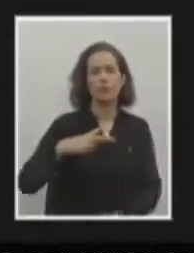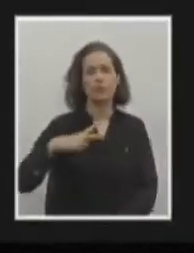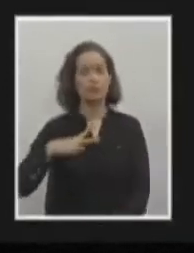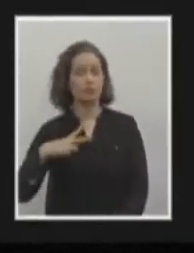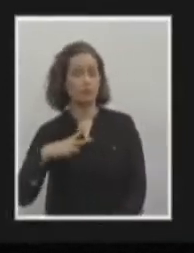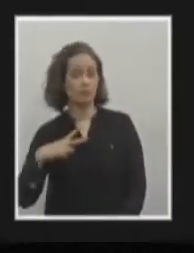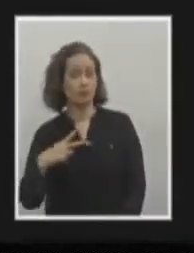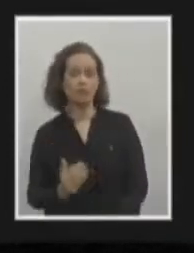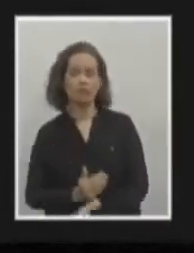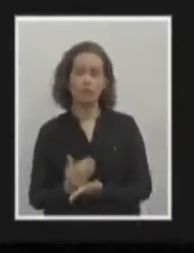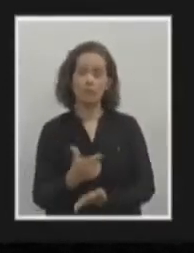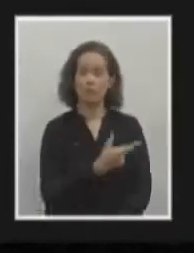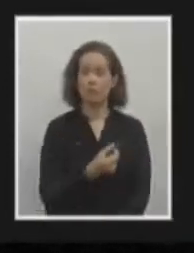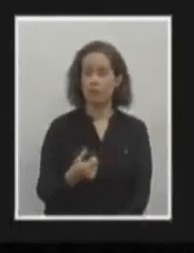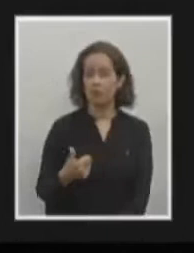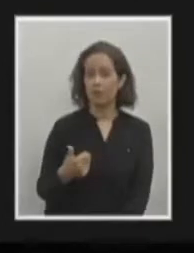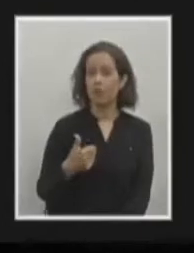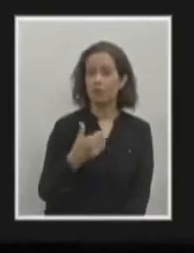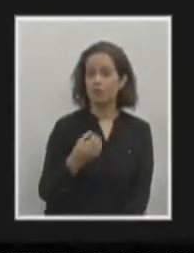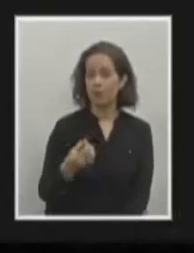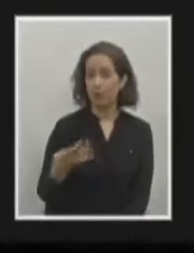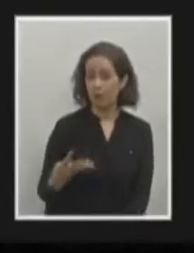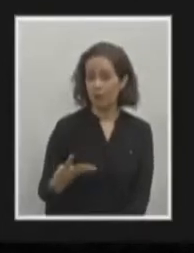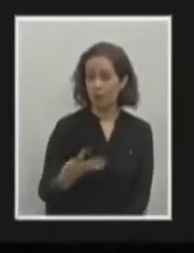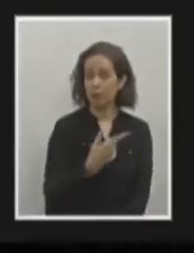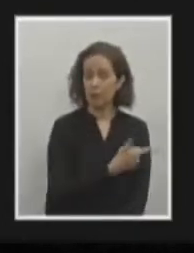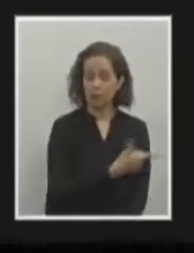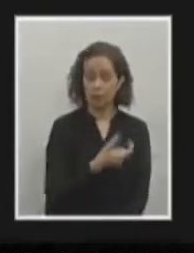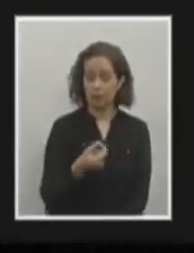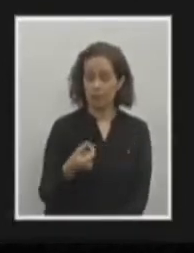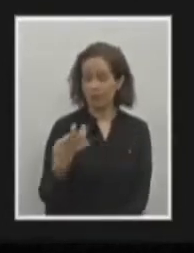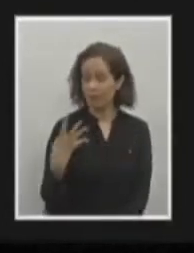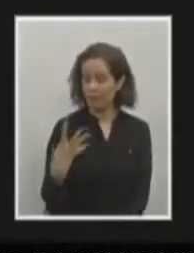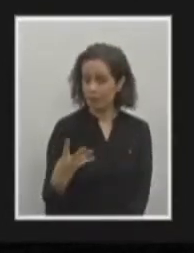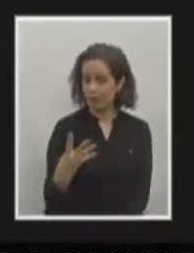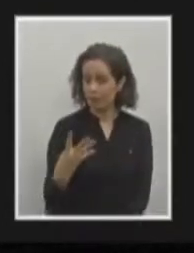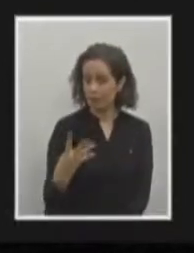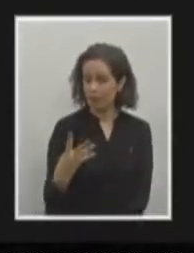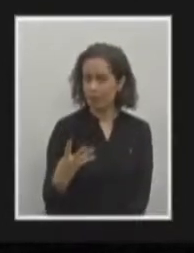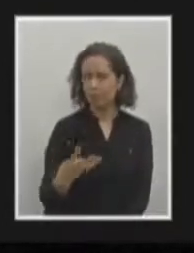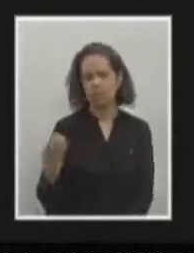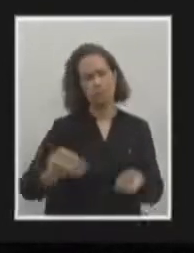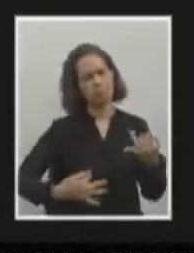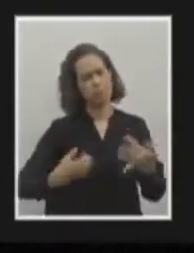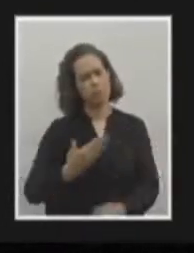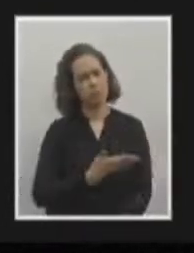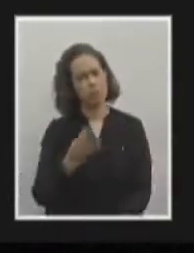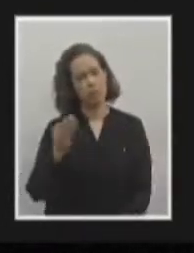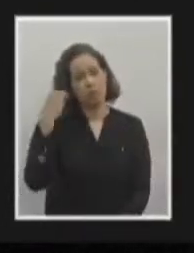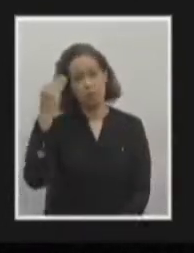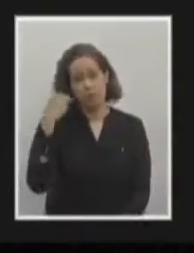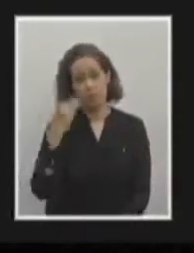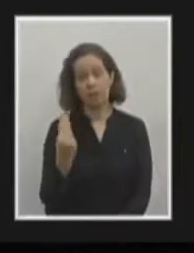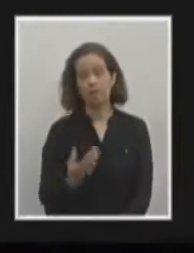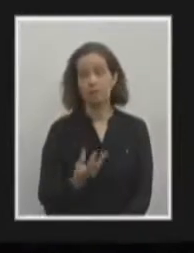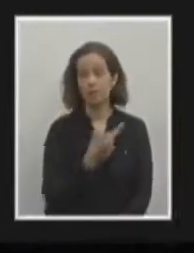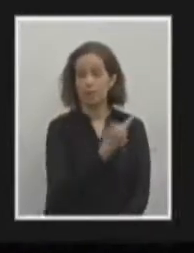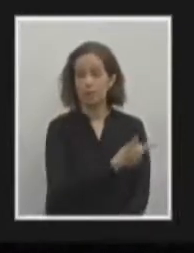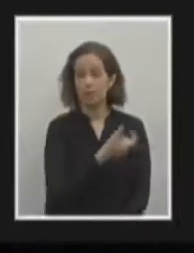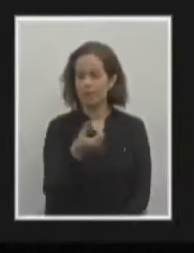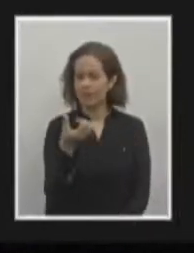aí em 2004, olha que eu estou falando de 2004 e relatei a vocês uma experiência de 2006,